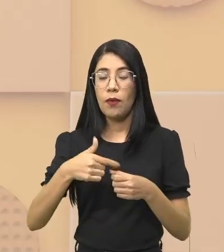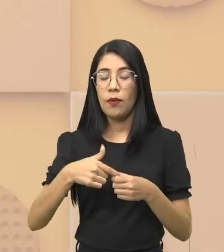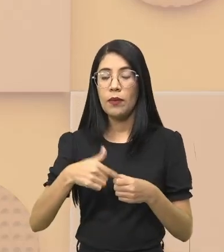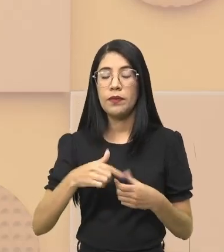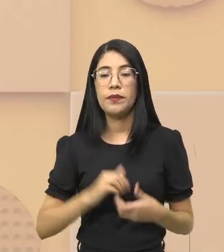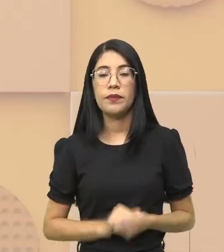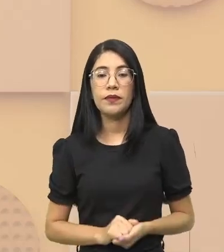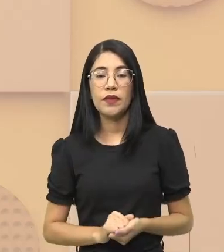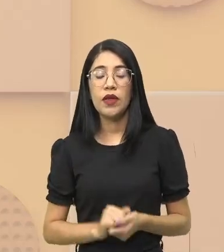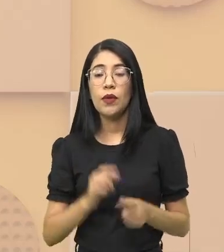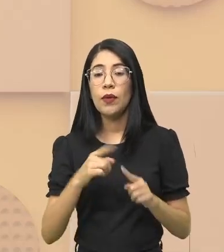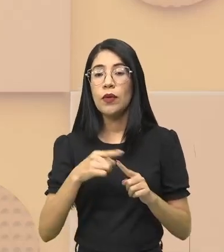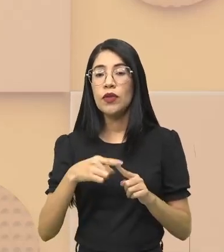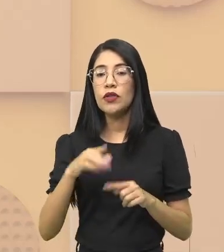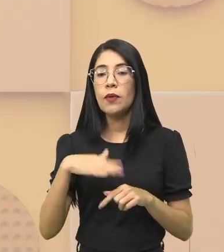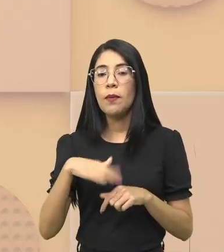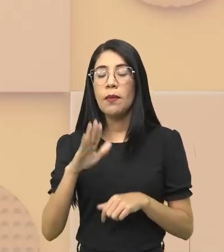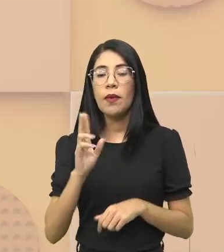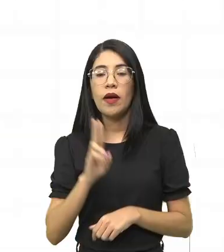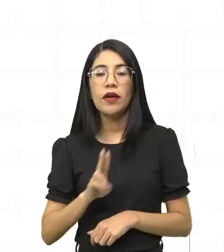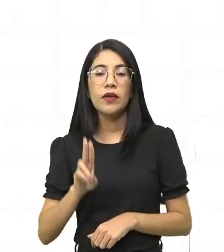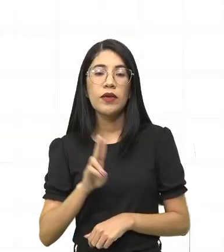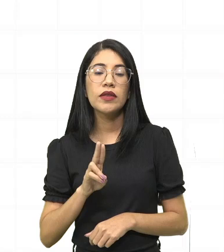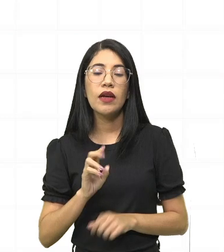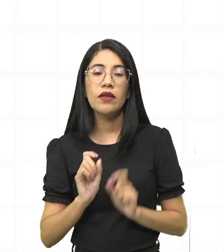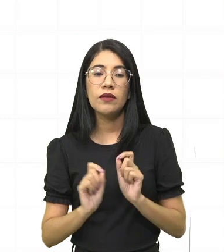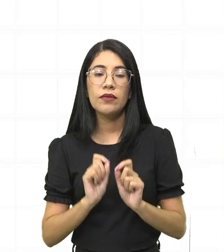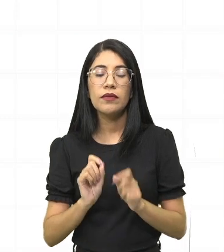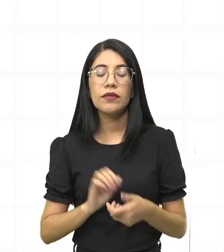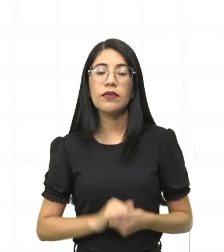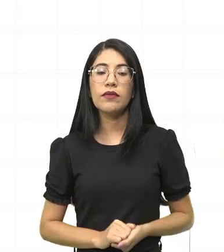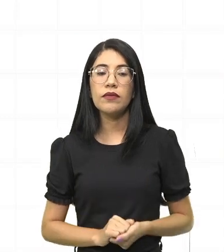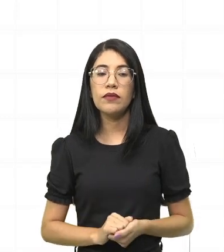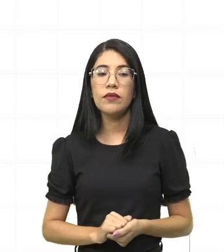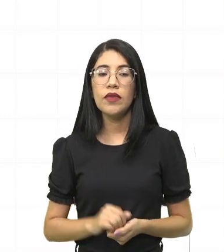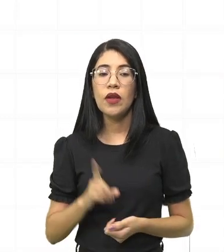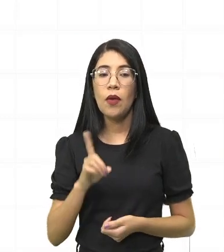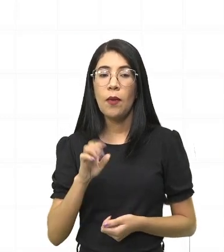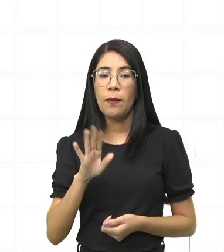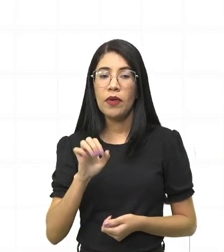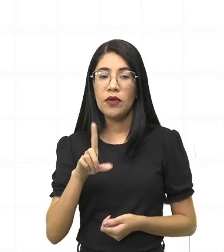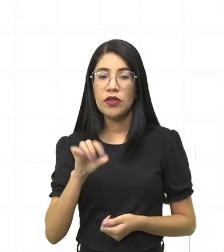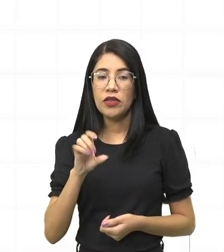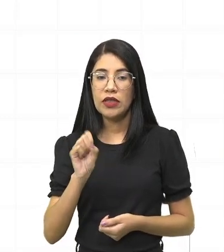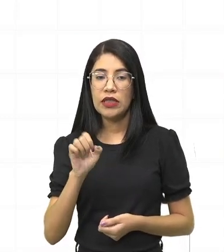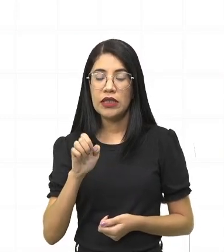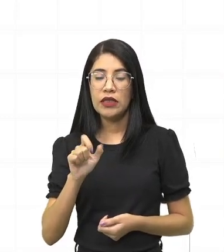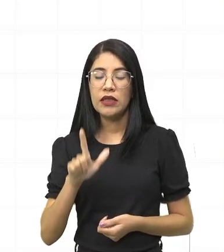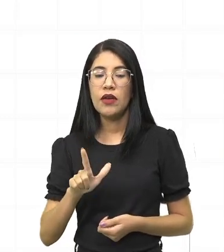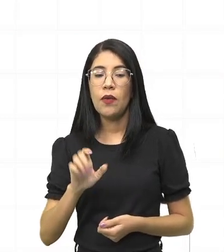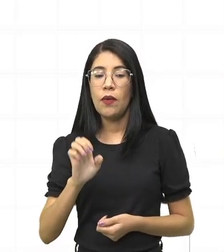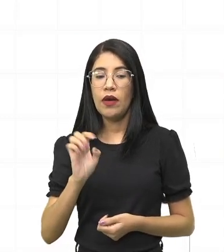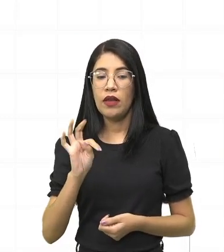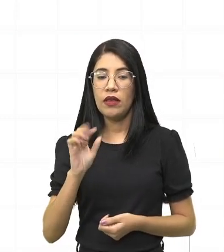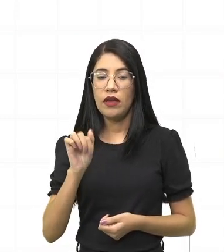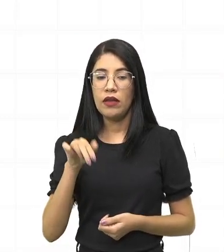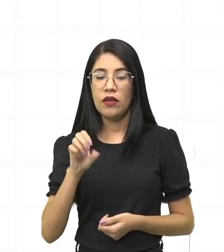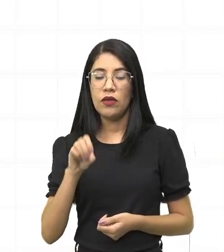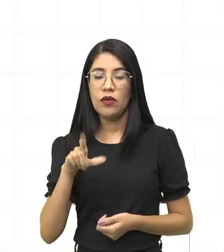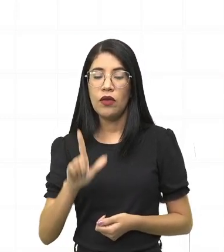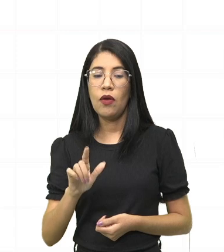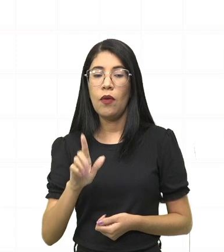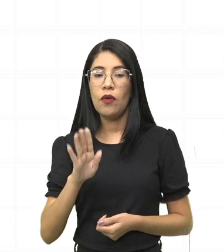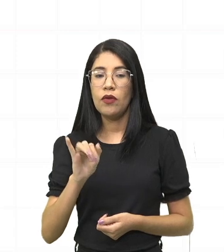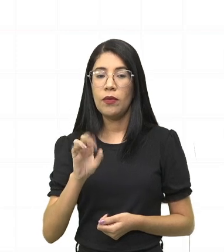E os tipos mais comuns de biocombustíveis que nós temos é o biodiesel, o etanol e o biogás.